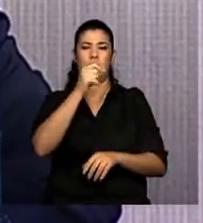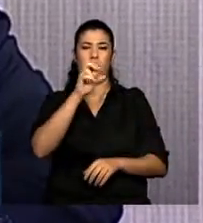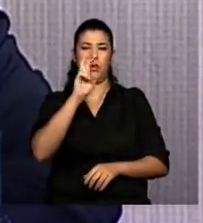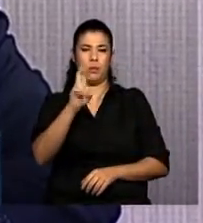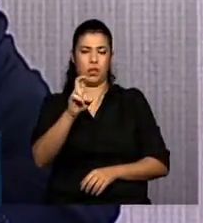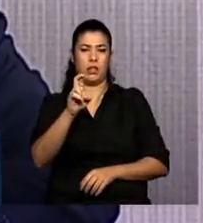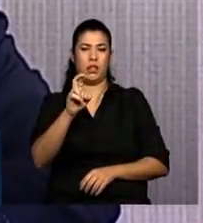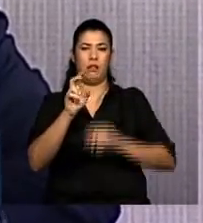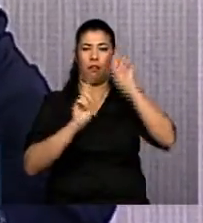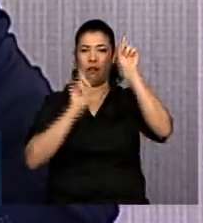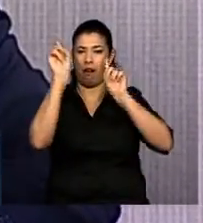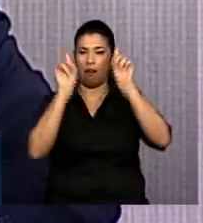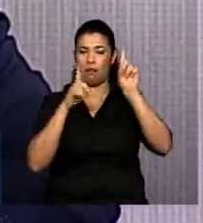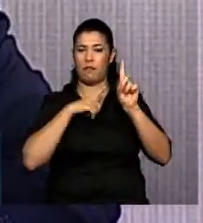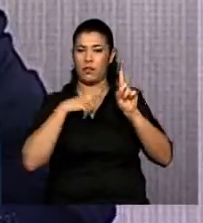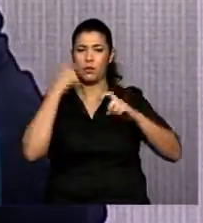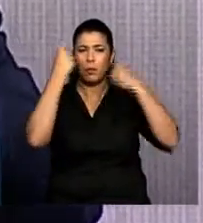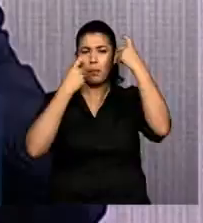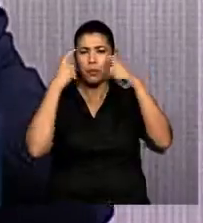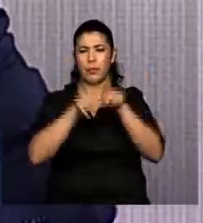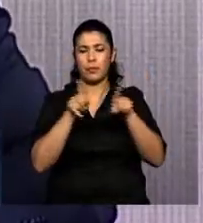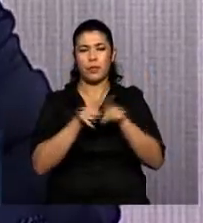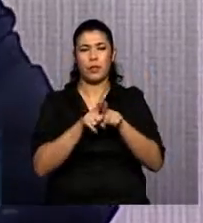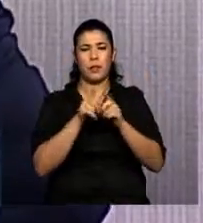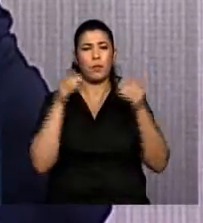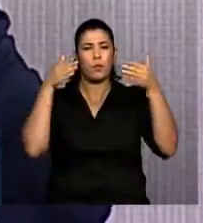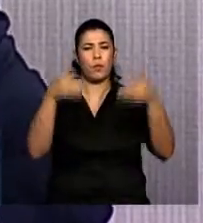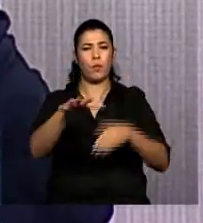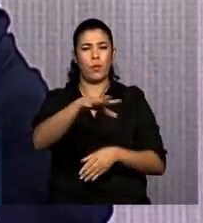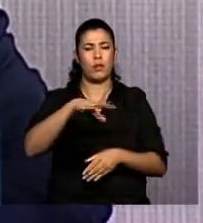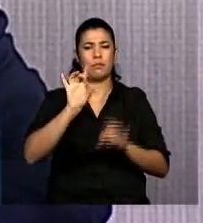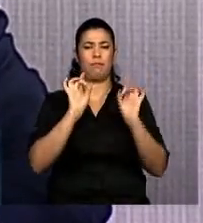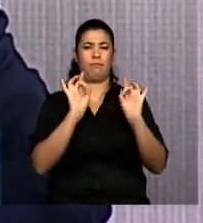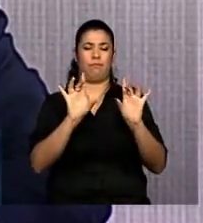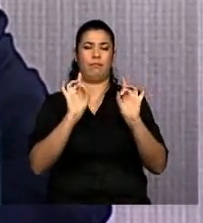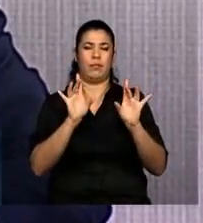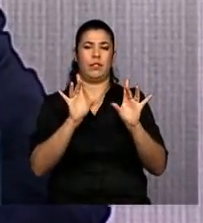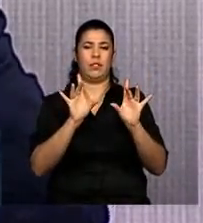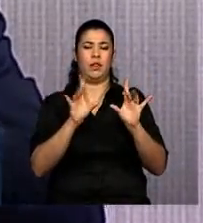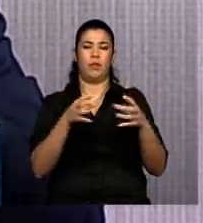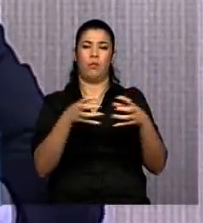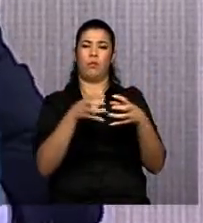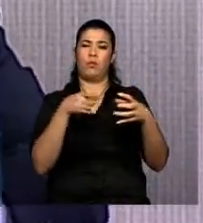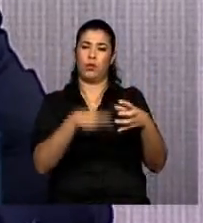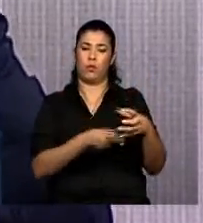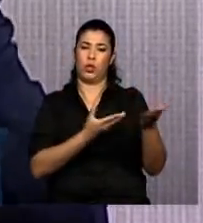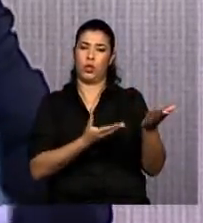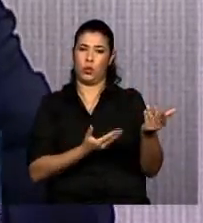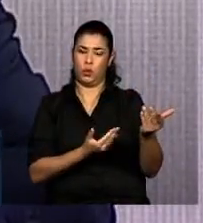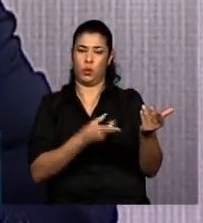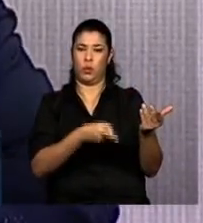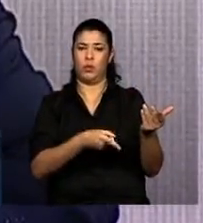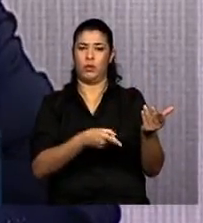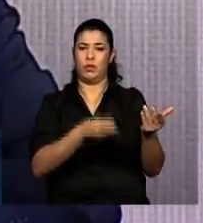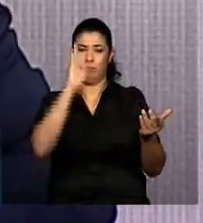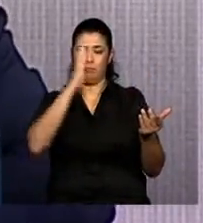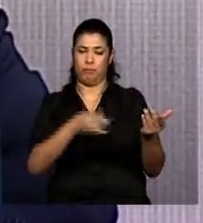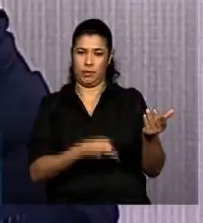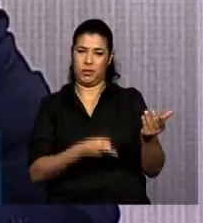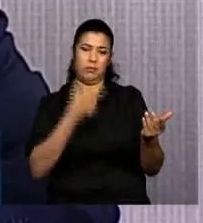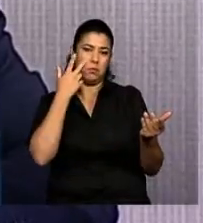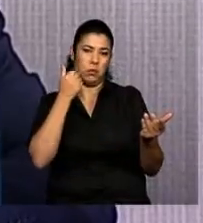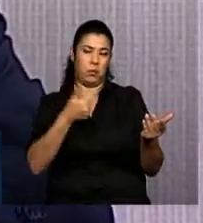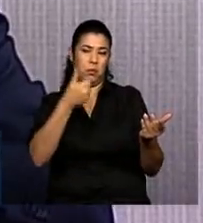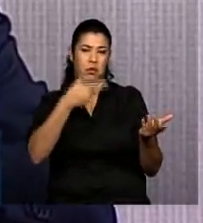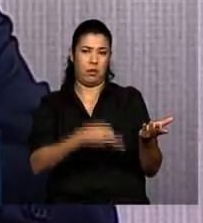né? Da nossa preocupação e do espaço especial que nós estamos dando aos jovens, à juventude brasileira,